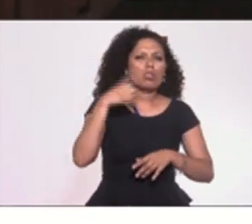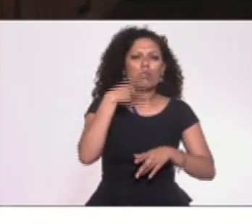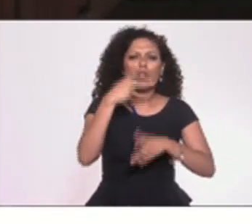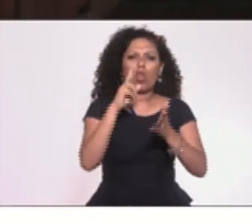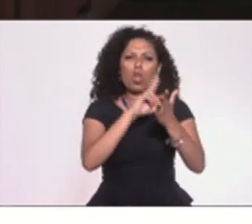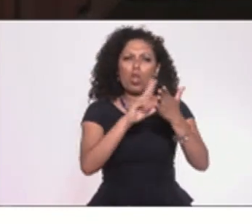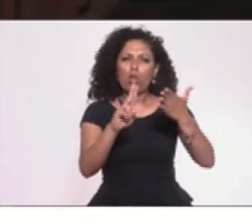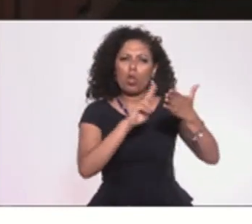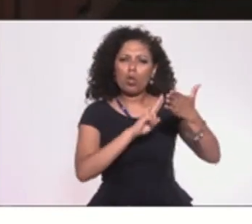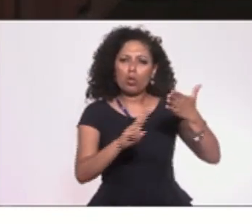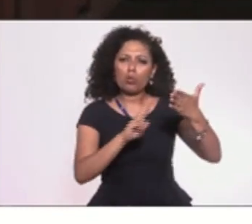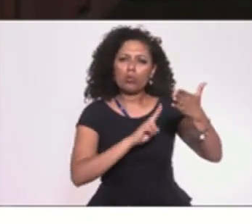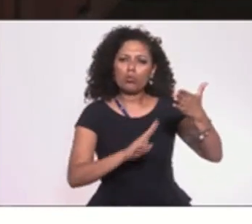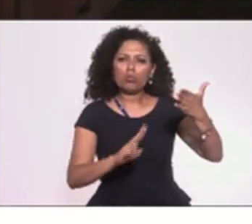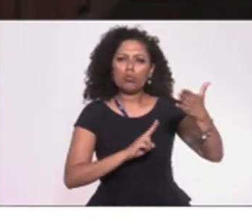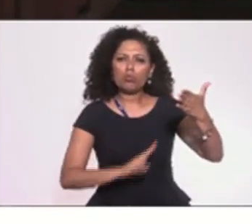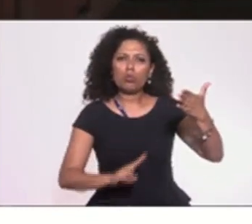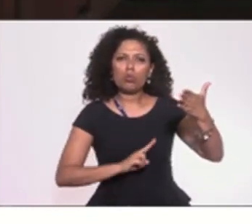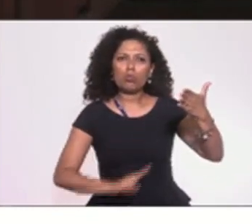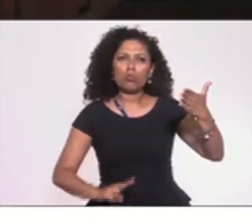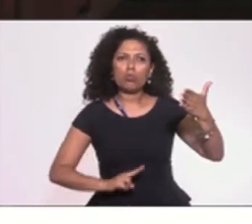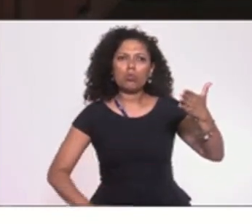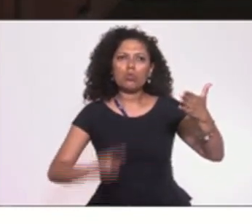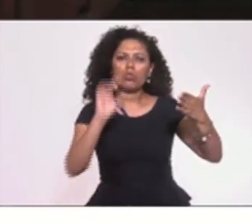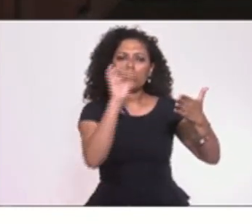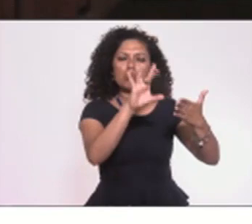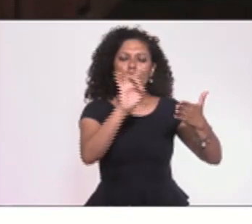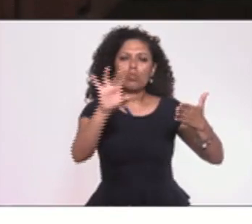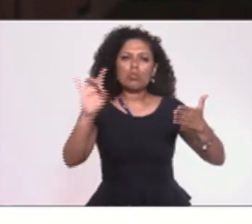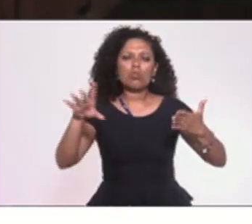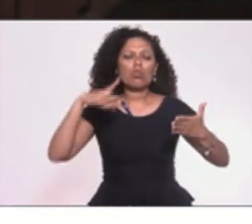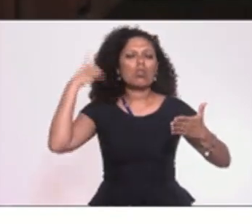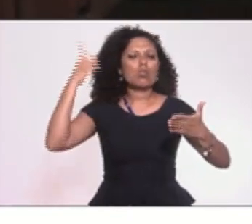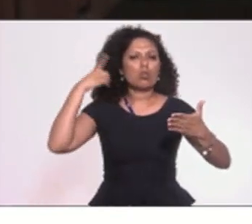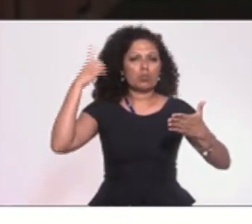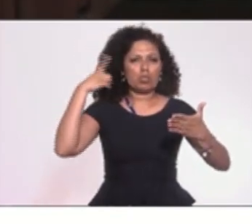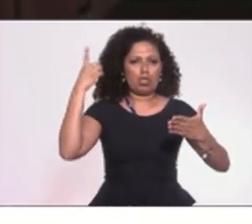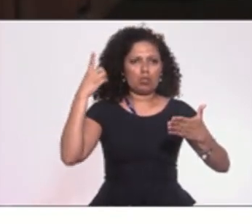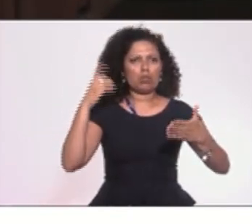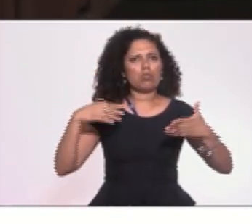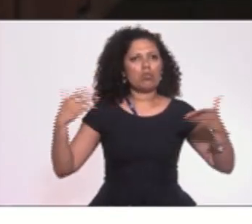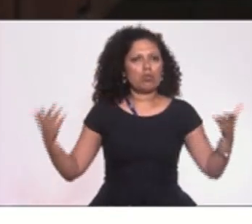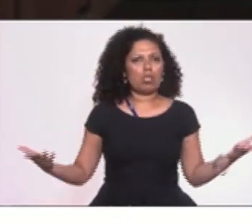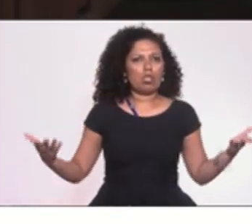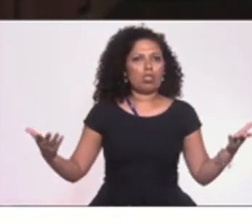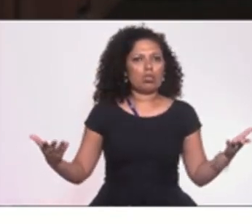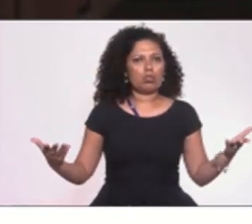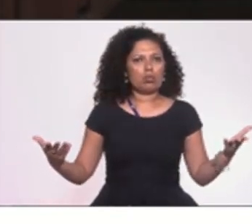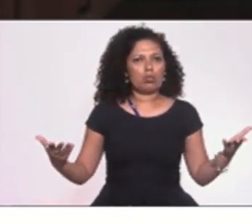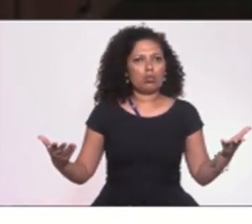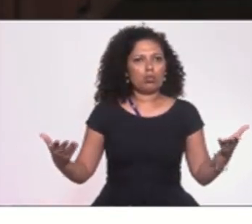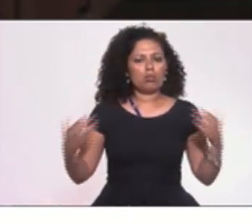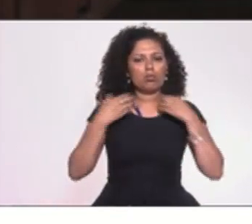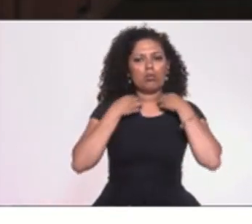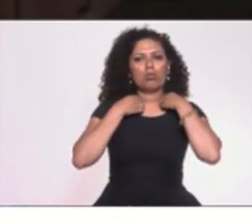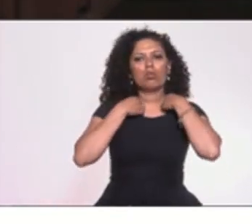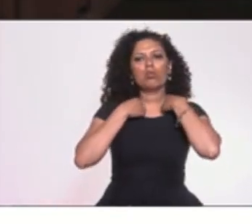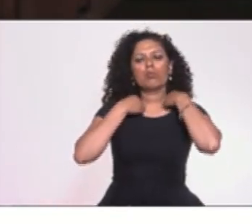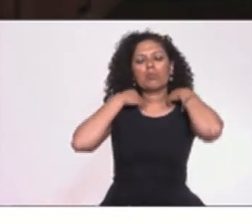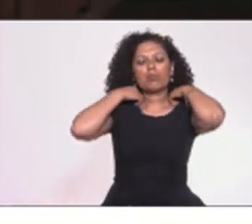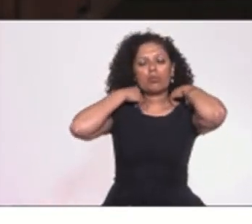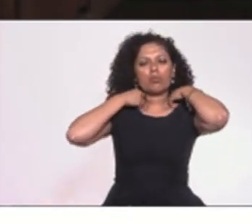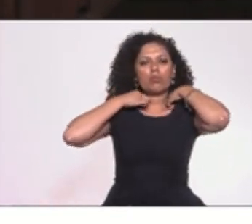Francisco Manuel Carvalho e Marcos Abraão. Assim posto, senhor presidente, me